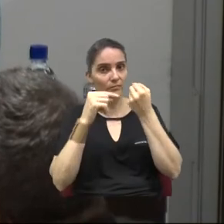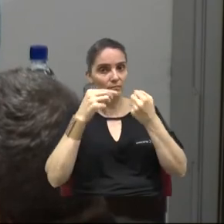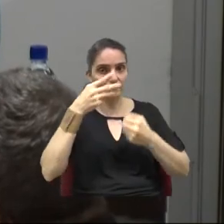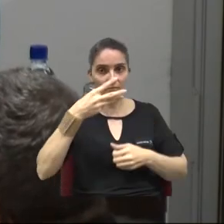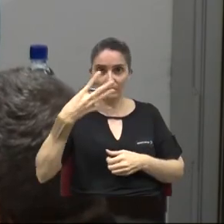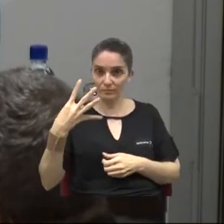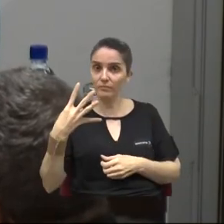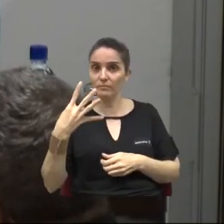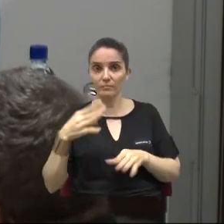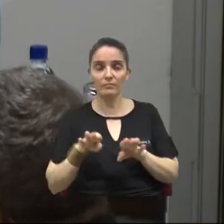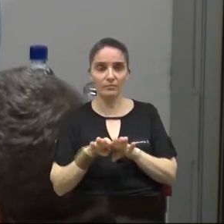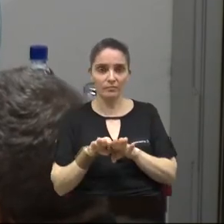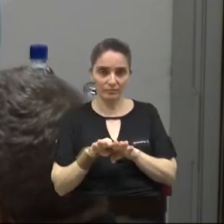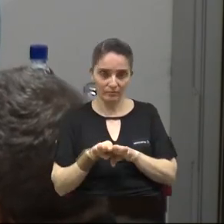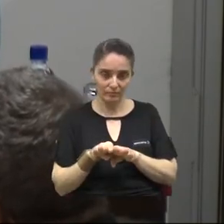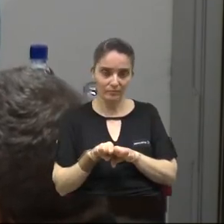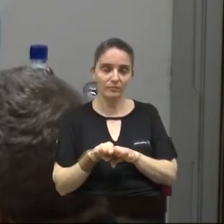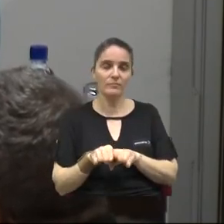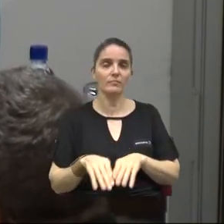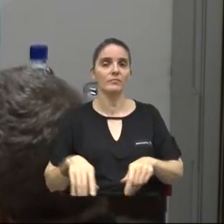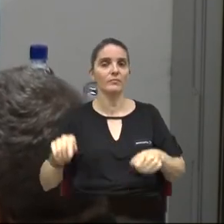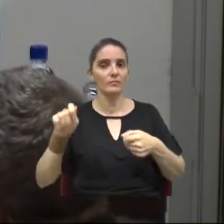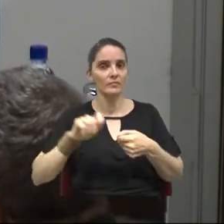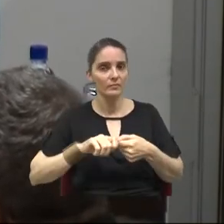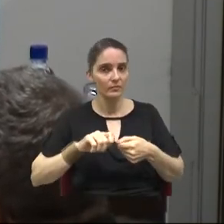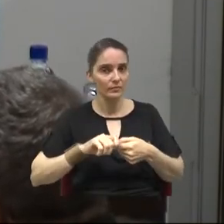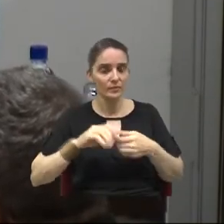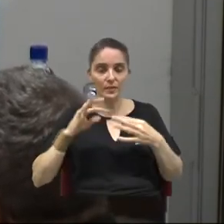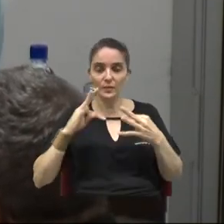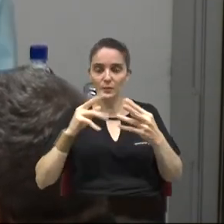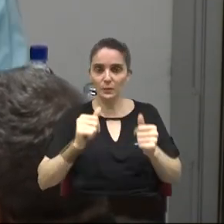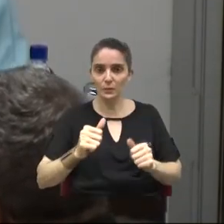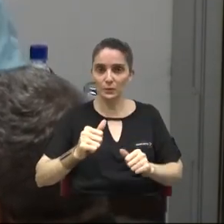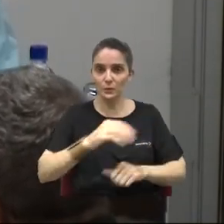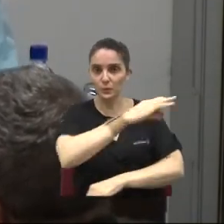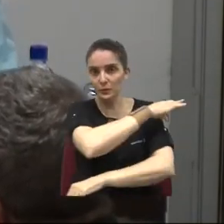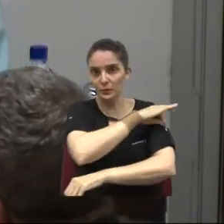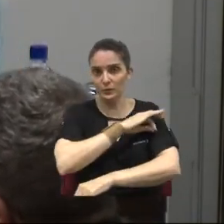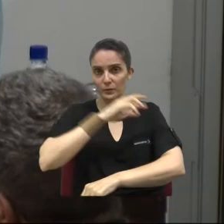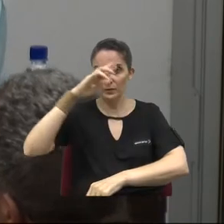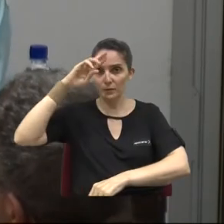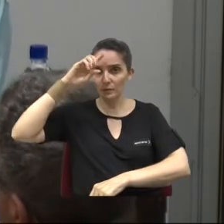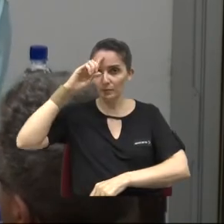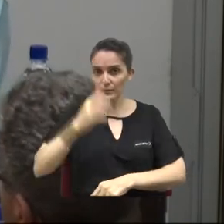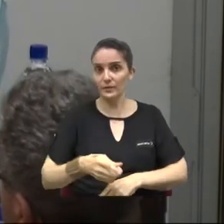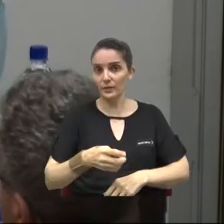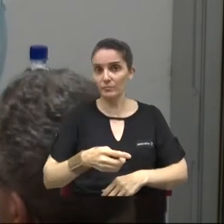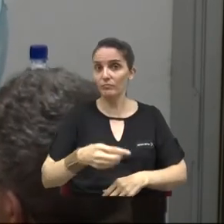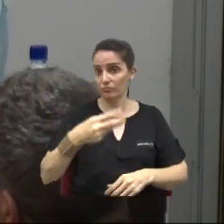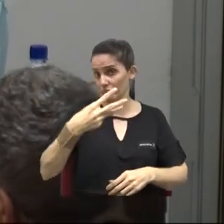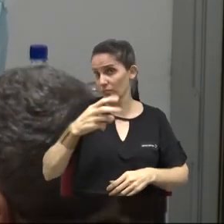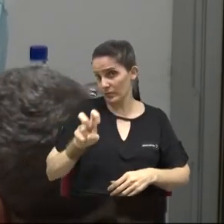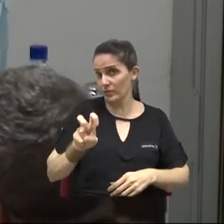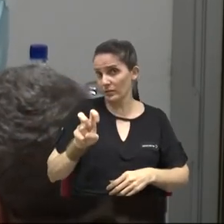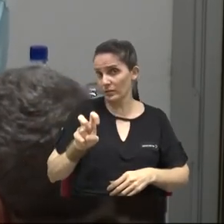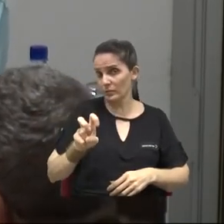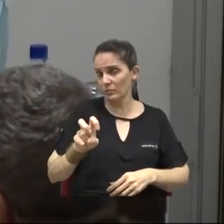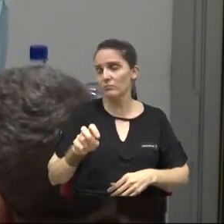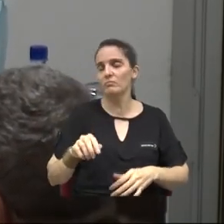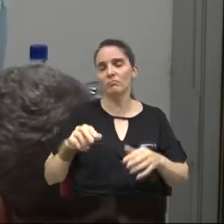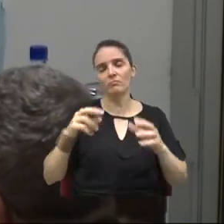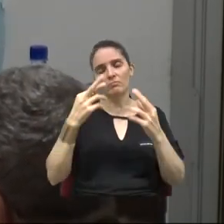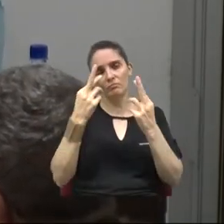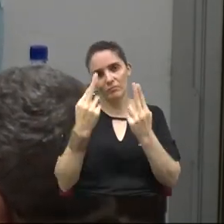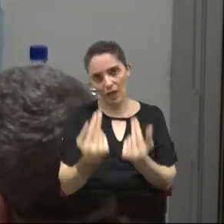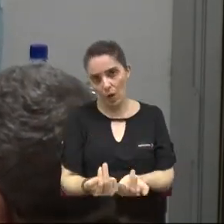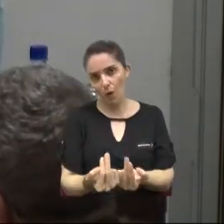executar atribuições a fim que forem delegadas pelo superior hierárquico. Vamos no 35? Executar